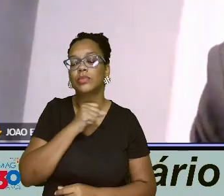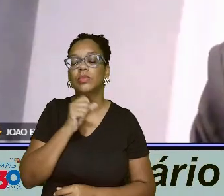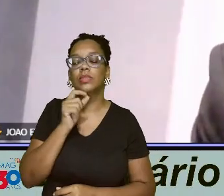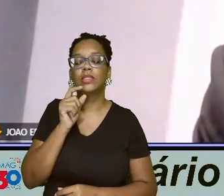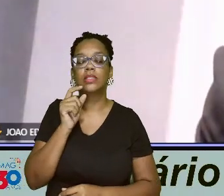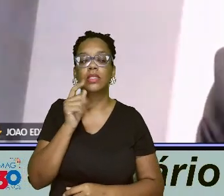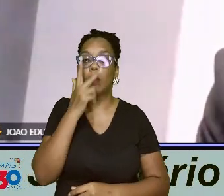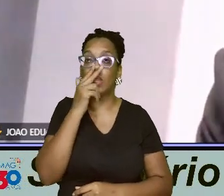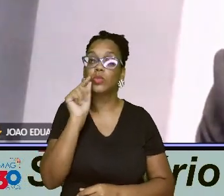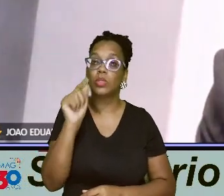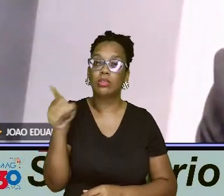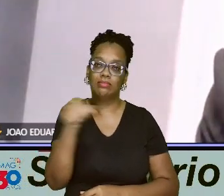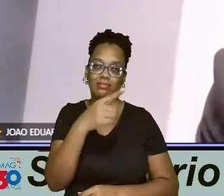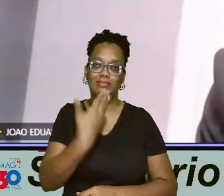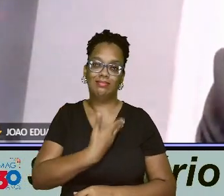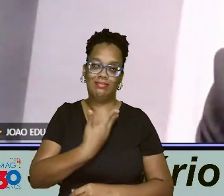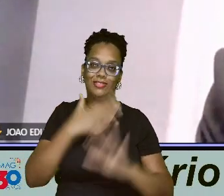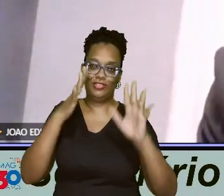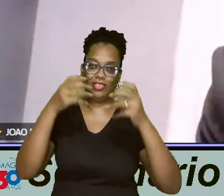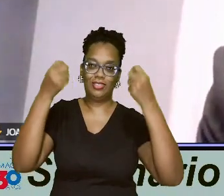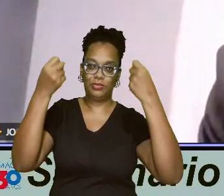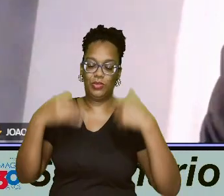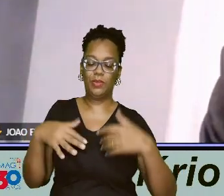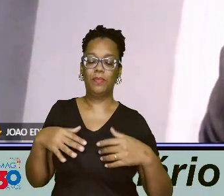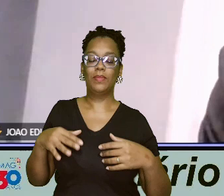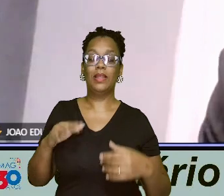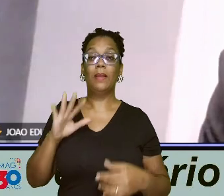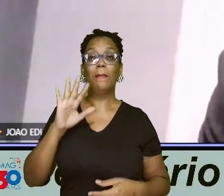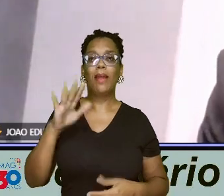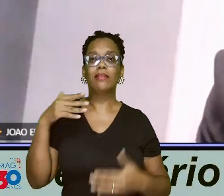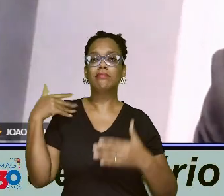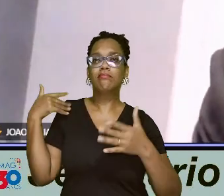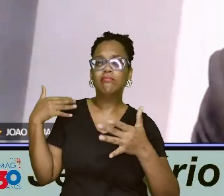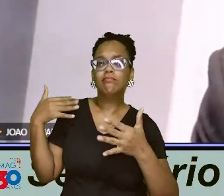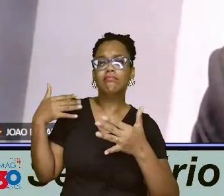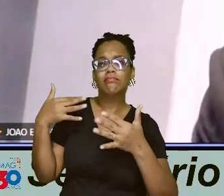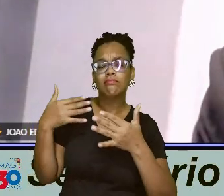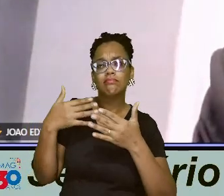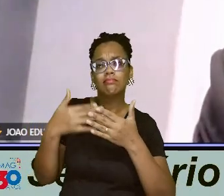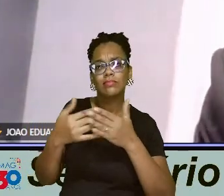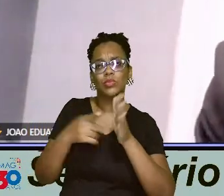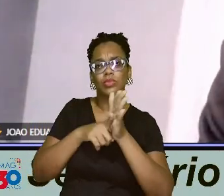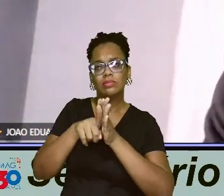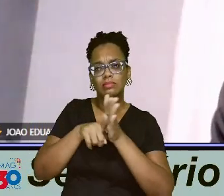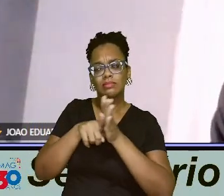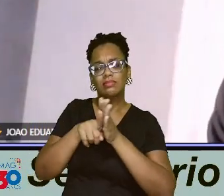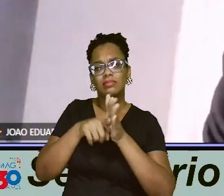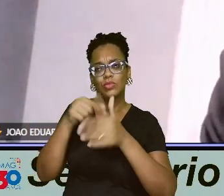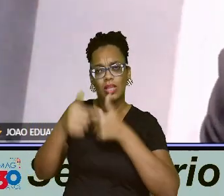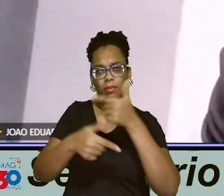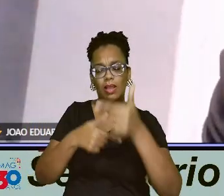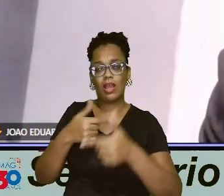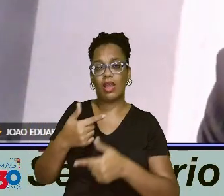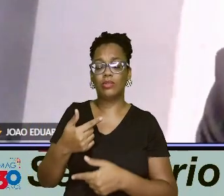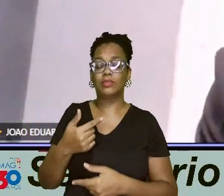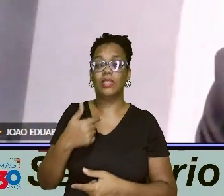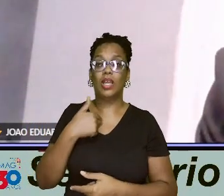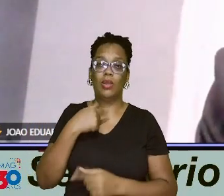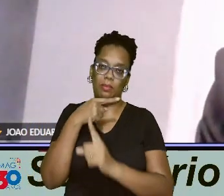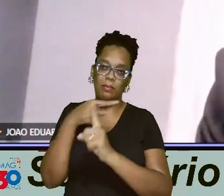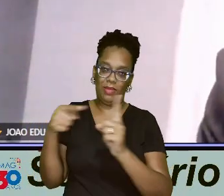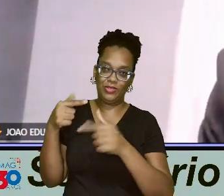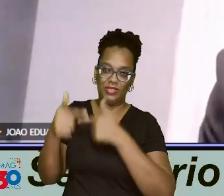os colegas já falaram, mas no decorrer do trabalho, e coube a mim uma parte desse trabalho